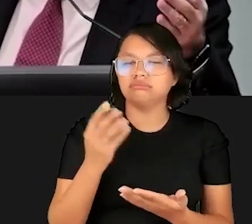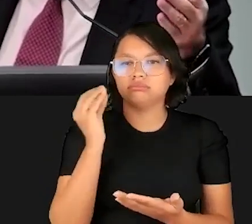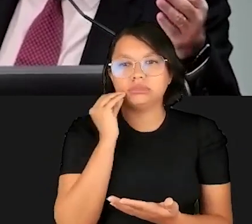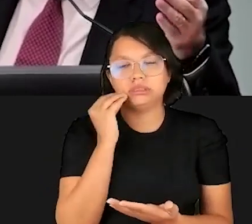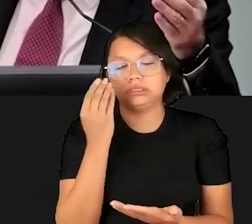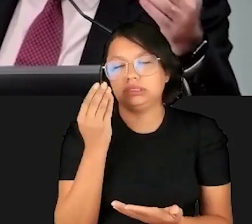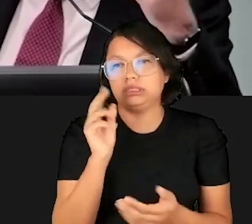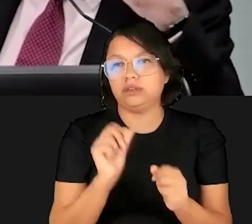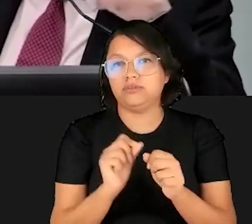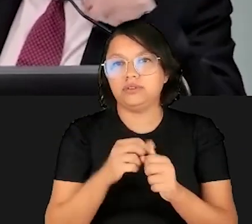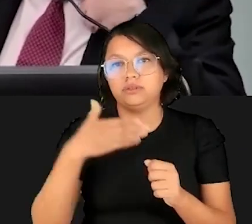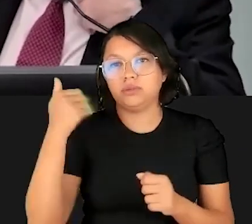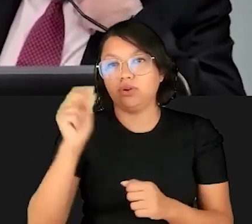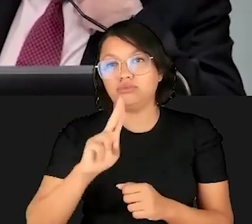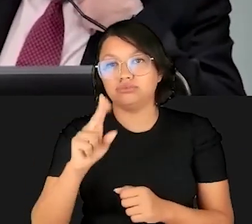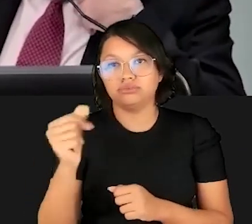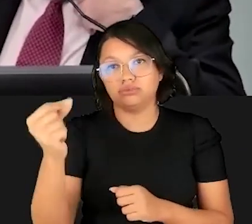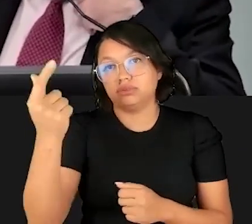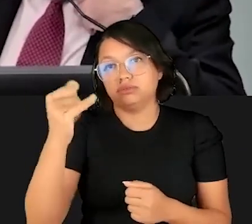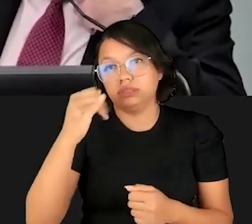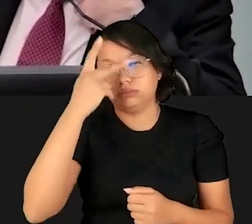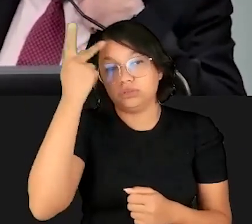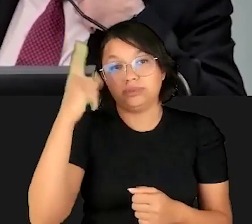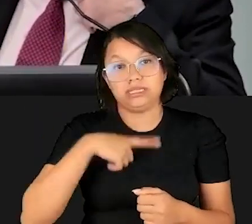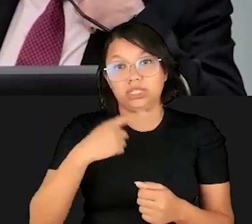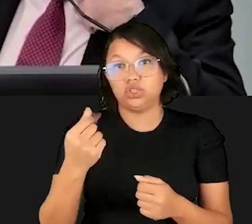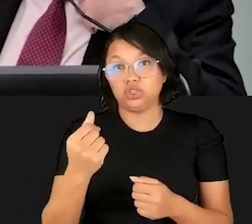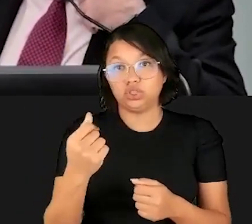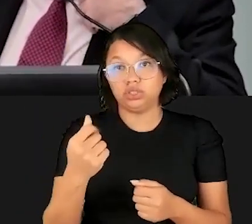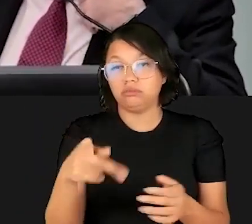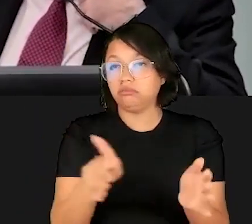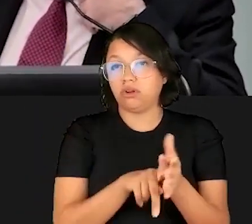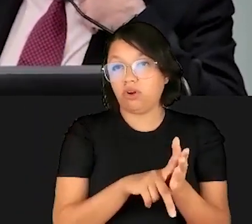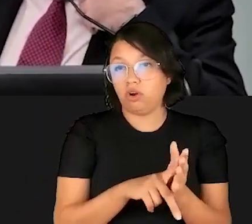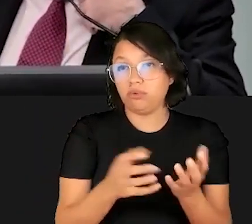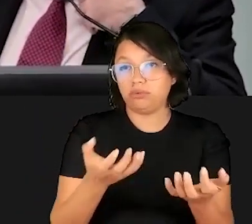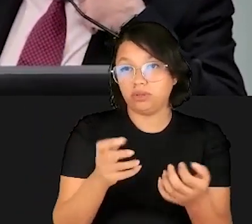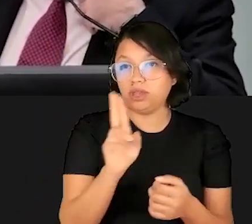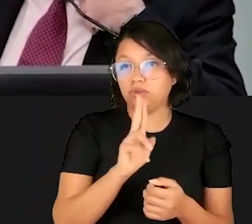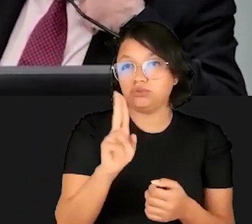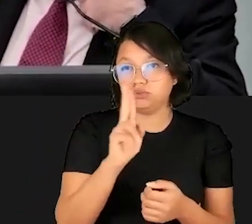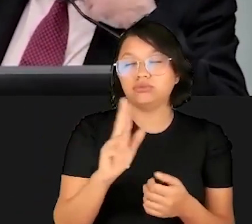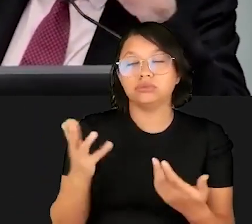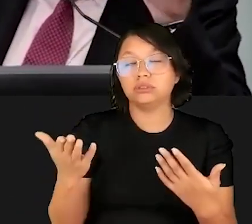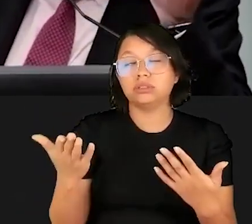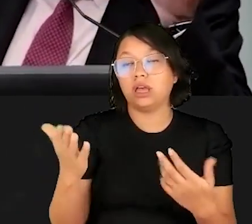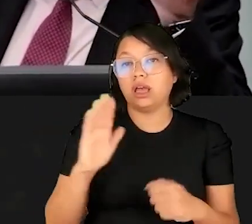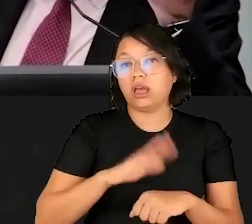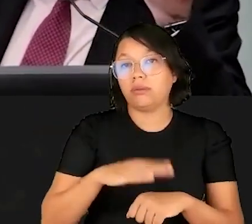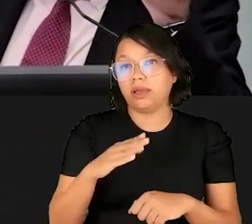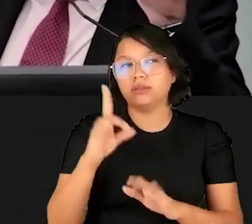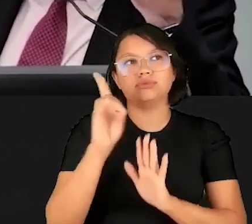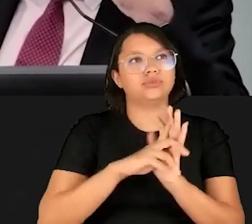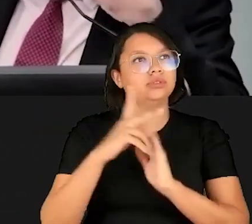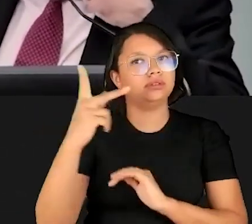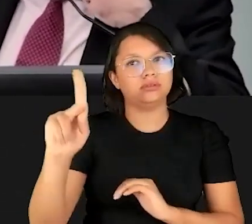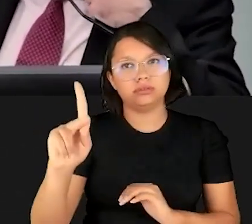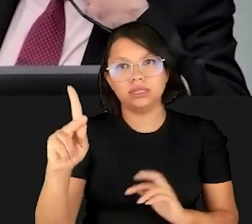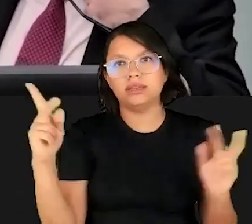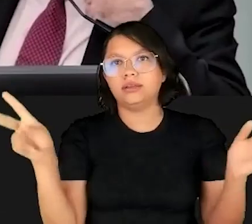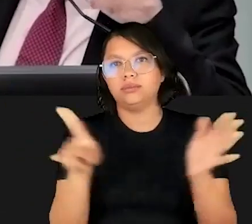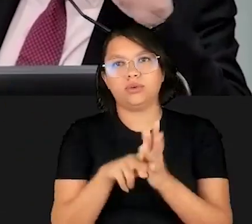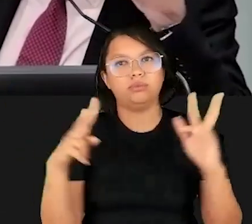né? Recurso público. Se o indivíduo tem recurso pessoal e quer fazer uso de coisas mais exploratórias, é um direito dele, um direito do ser